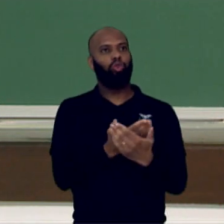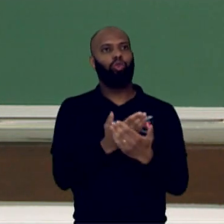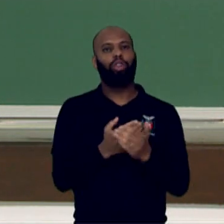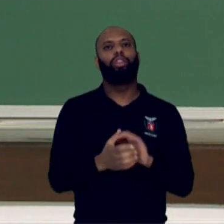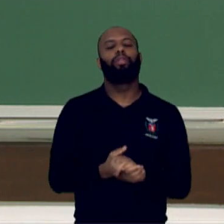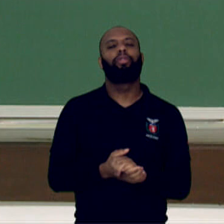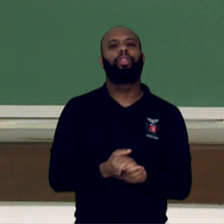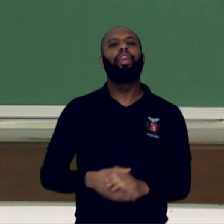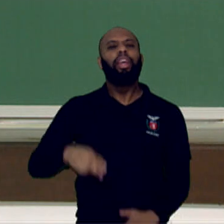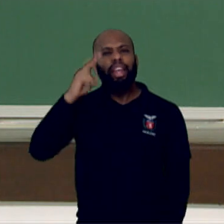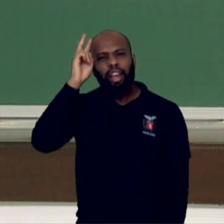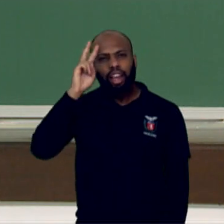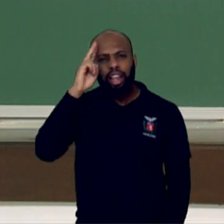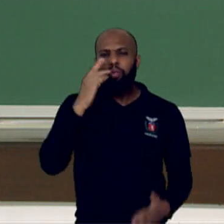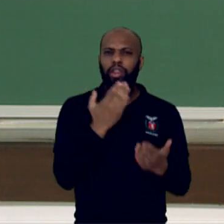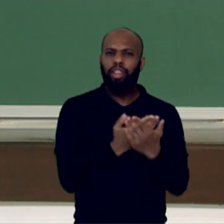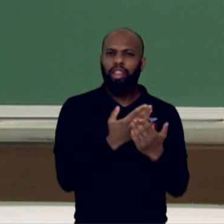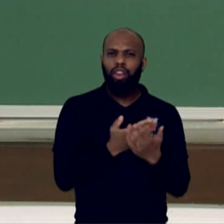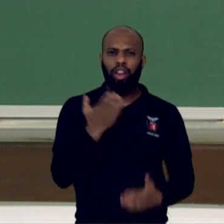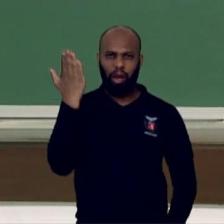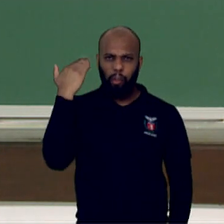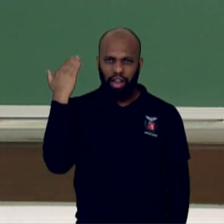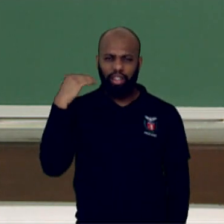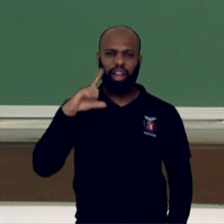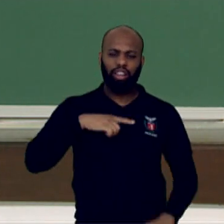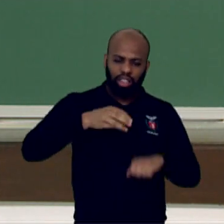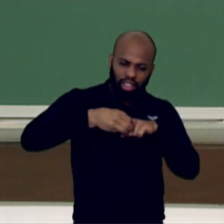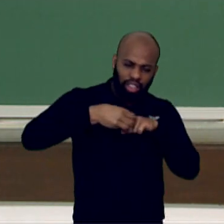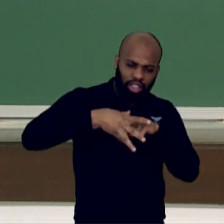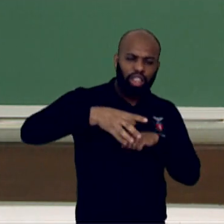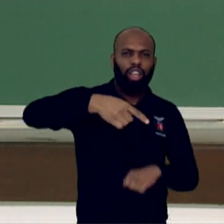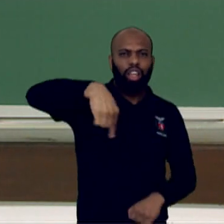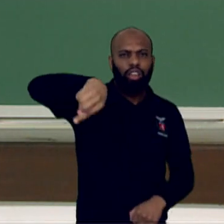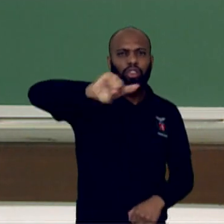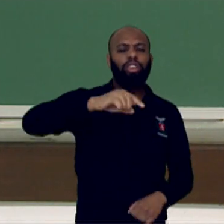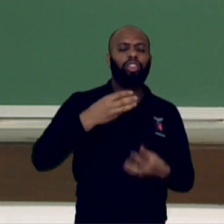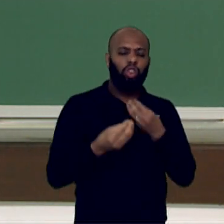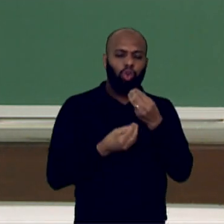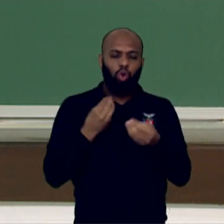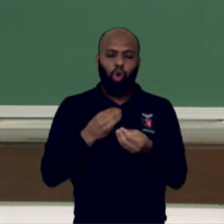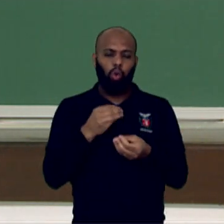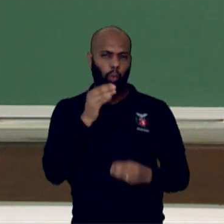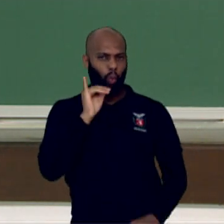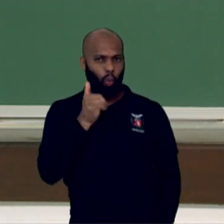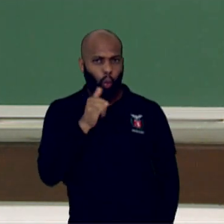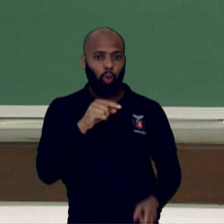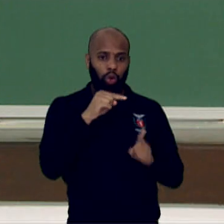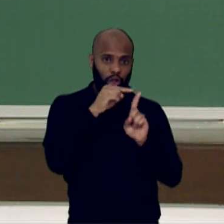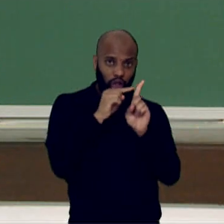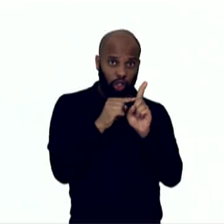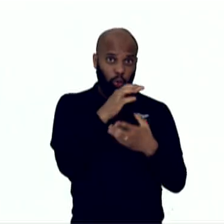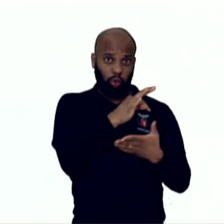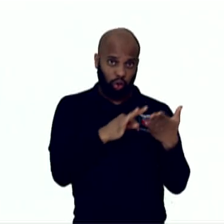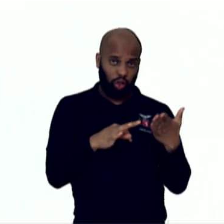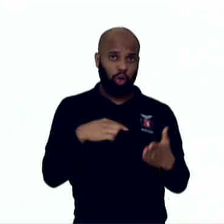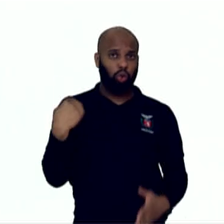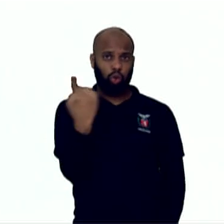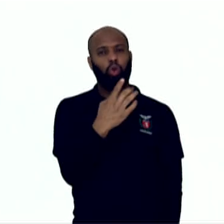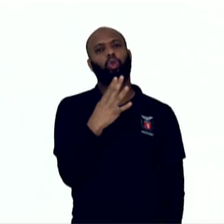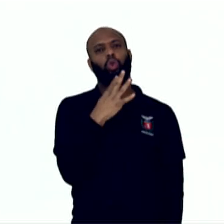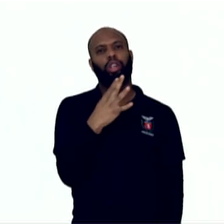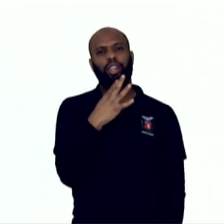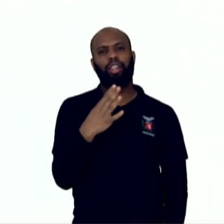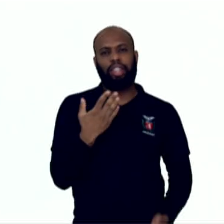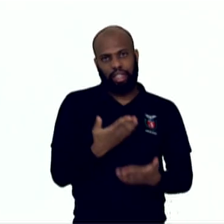E aí, lembra que na aula passada eu dei algumas dicas para vocês de conto, que é esse tipo de texto que nós conhecemos